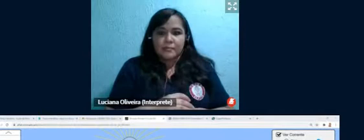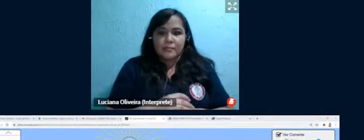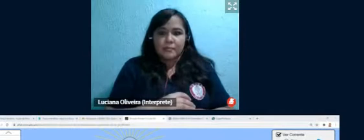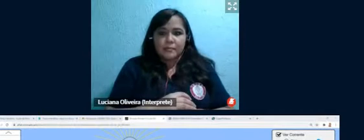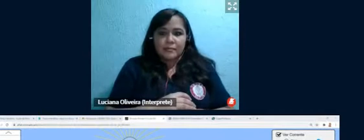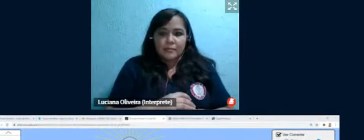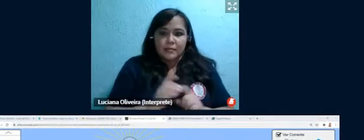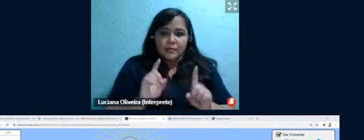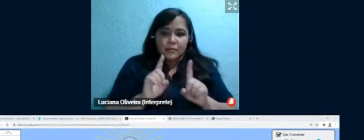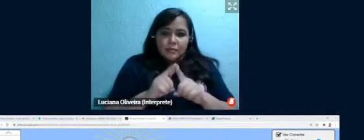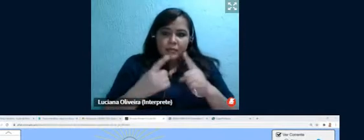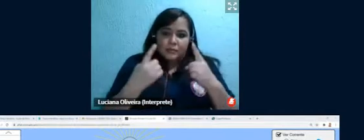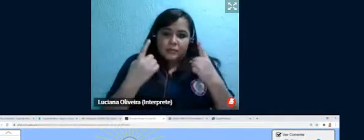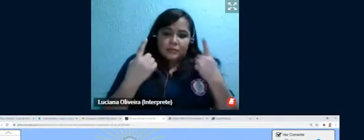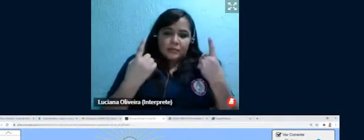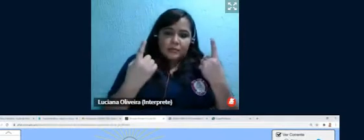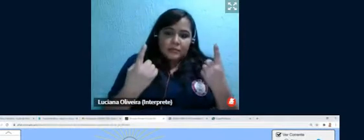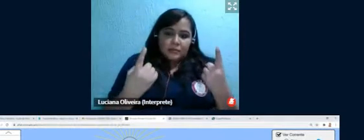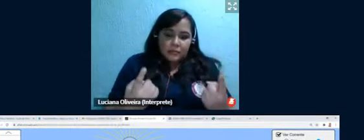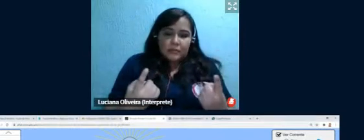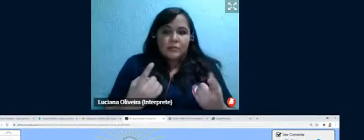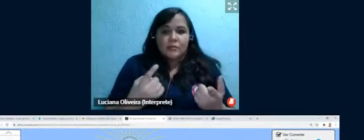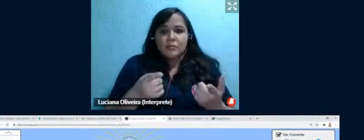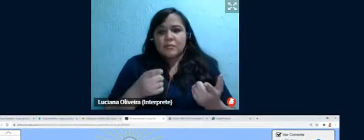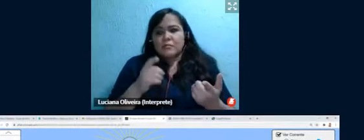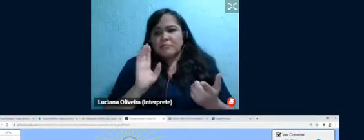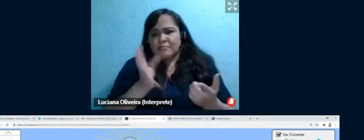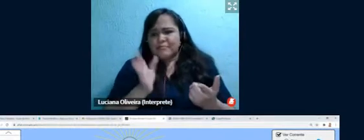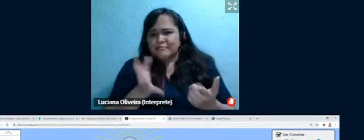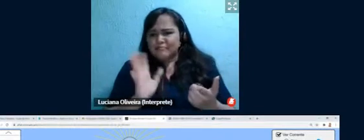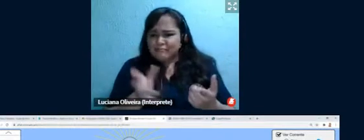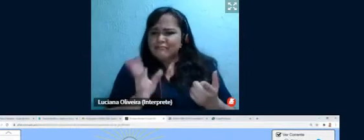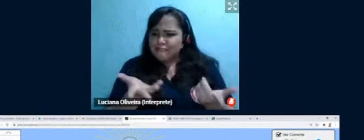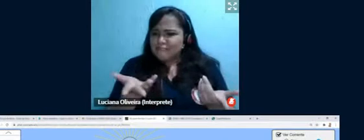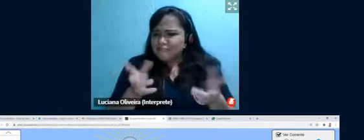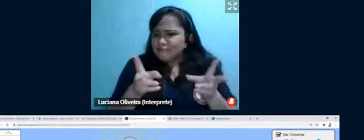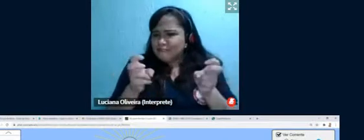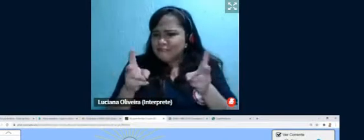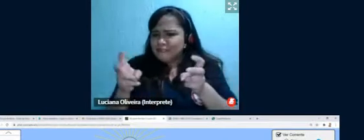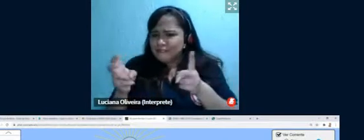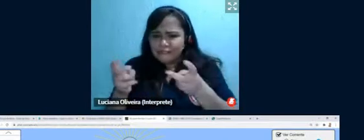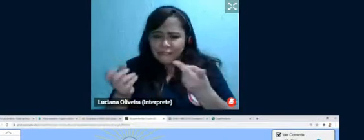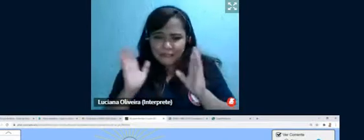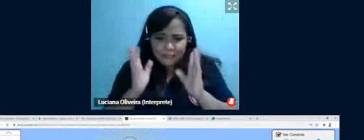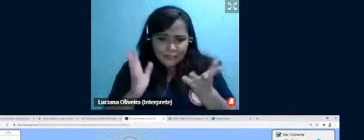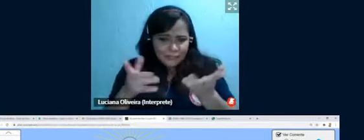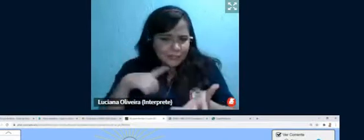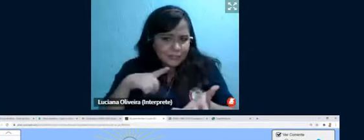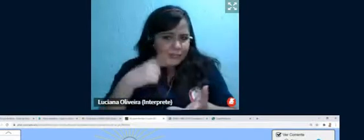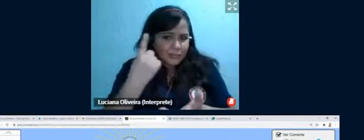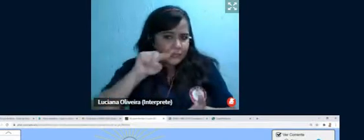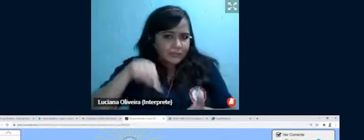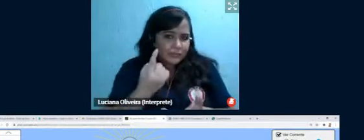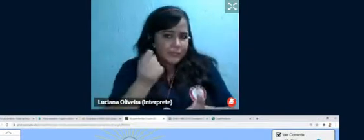Bom, a essa altura do campeonato, você deve ter olhado para aqui e dito, opa, eu estou vindo com 1,5